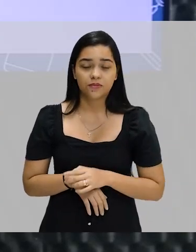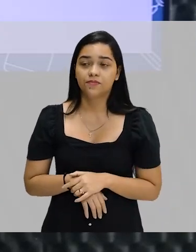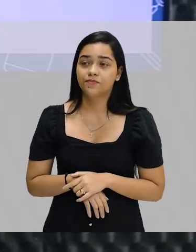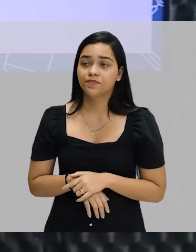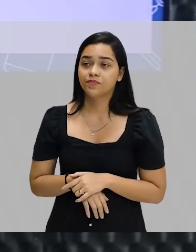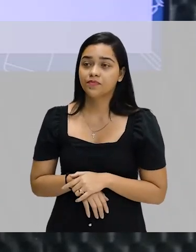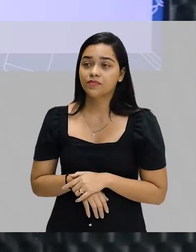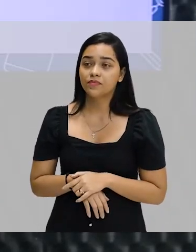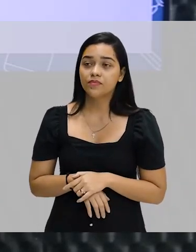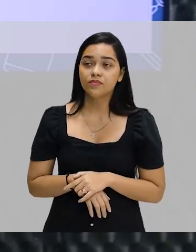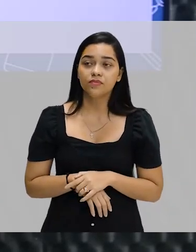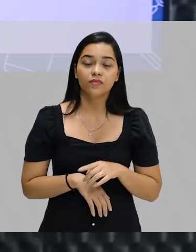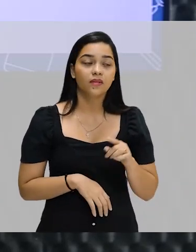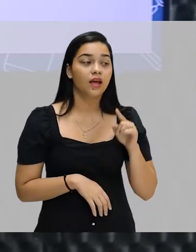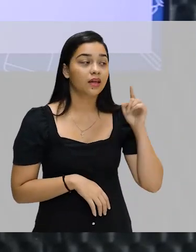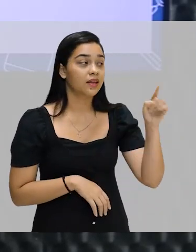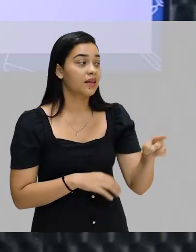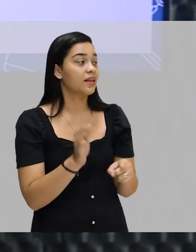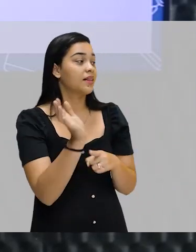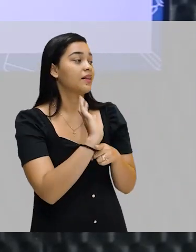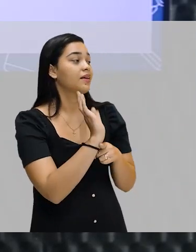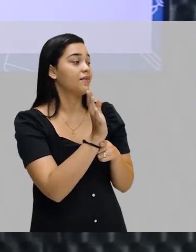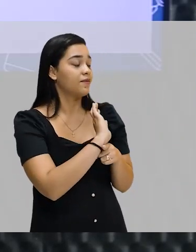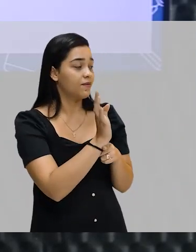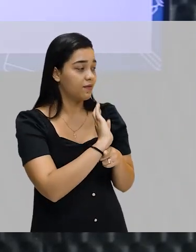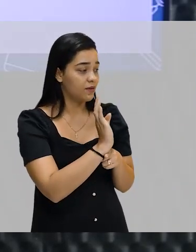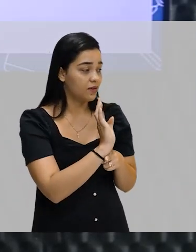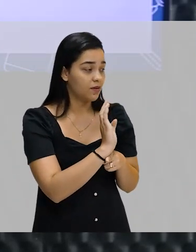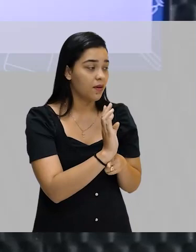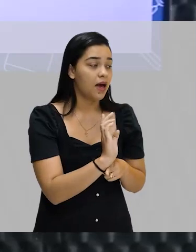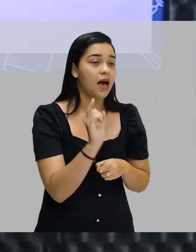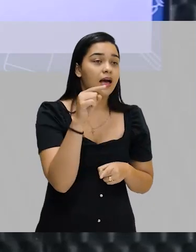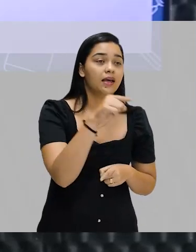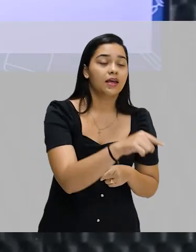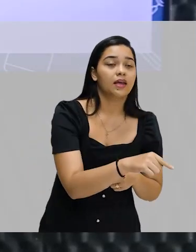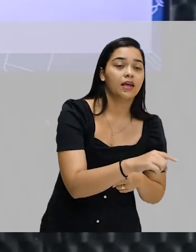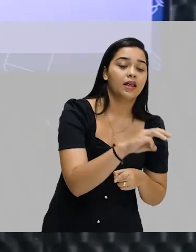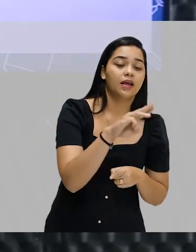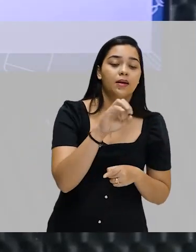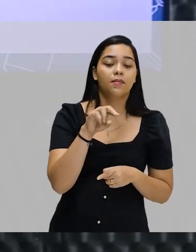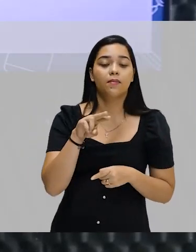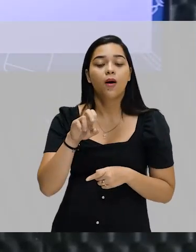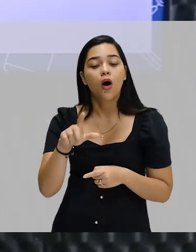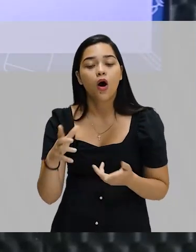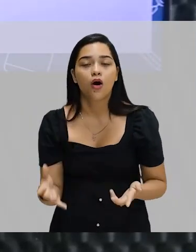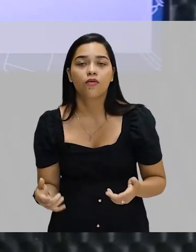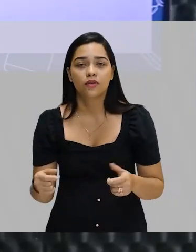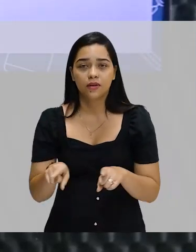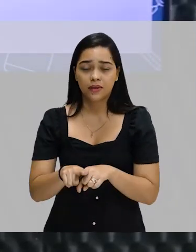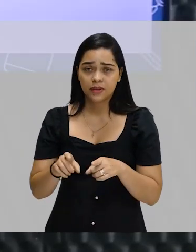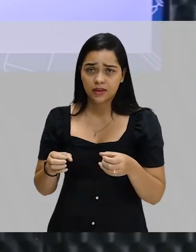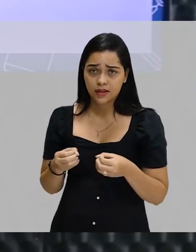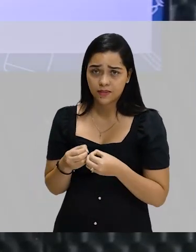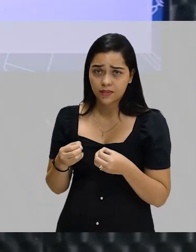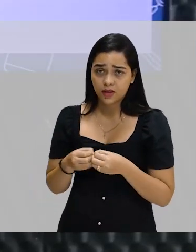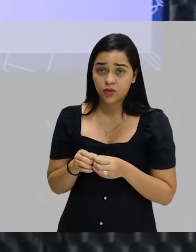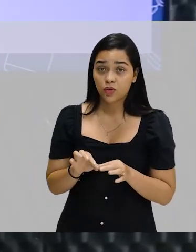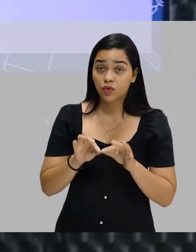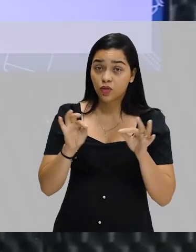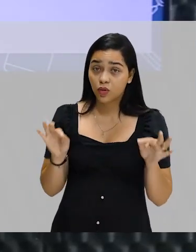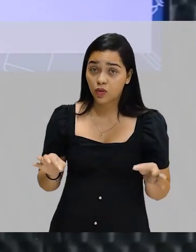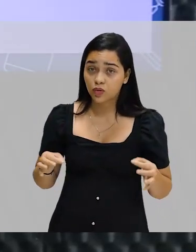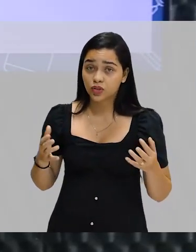receptor. Aquele filme, aquele móvel, aí está perto de, está longe de